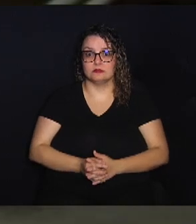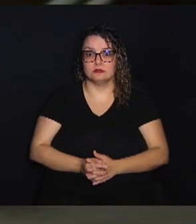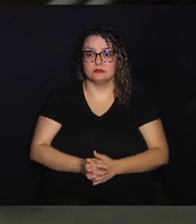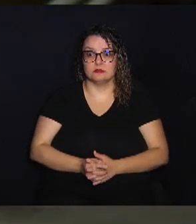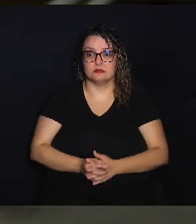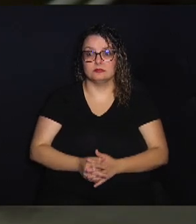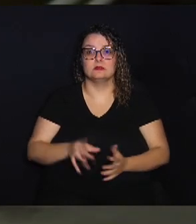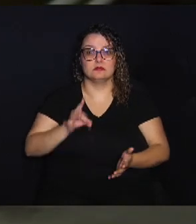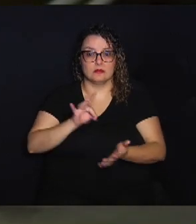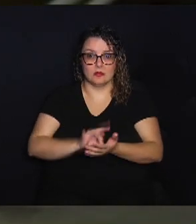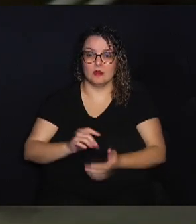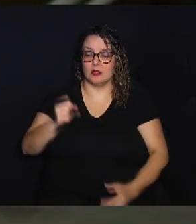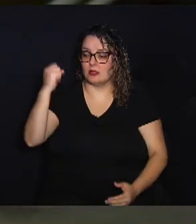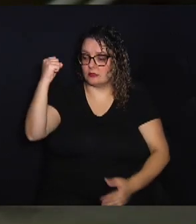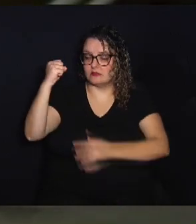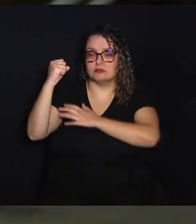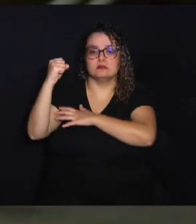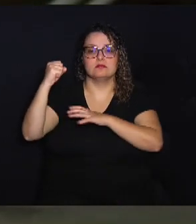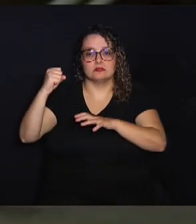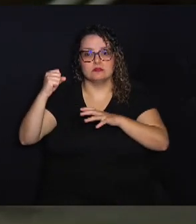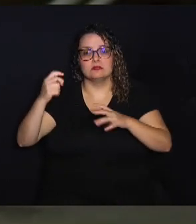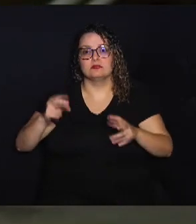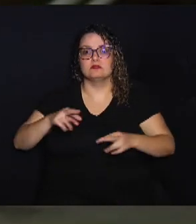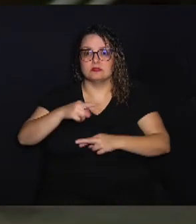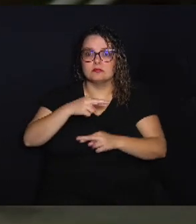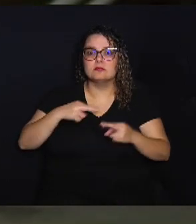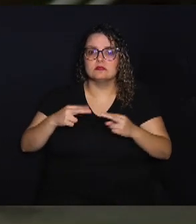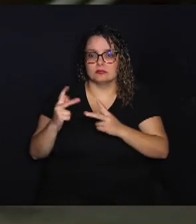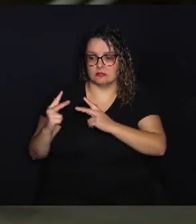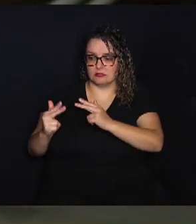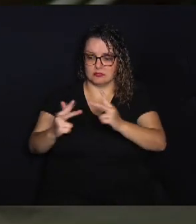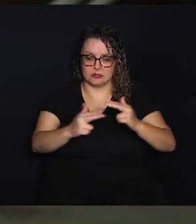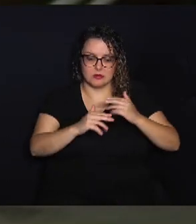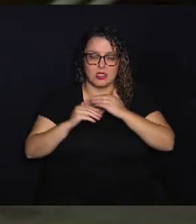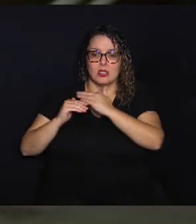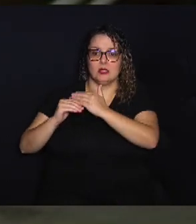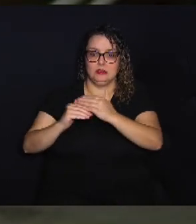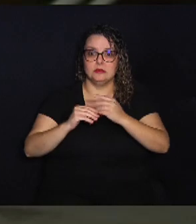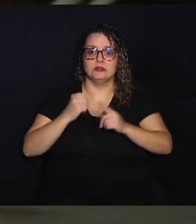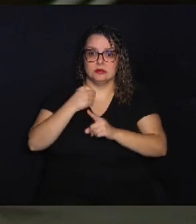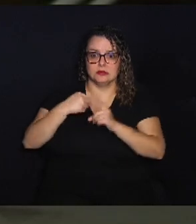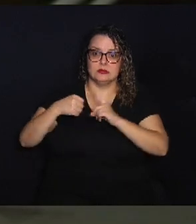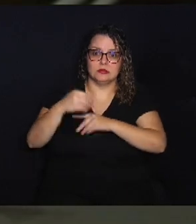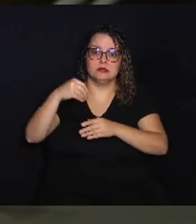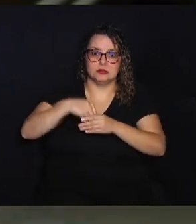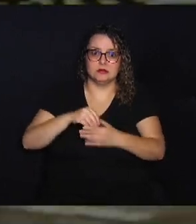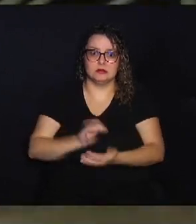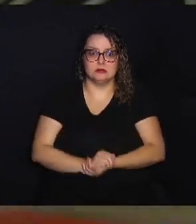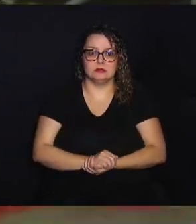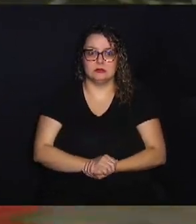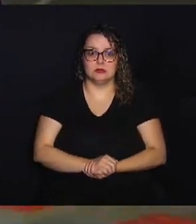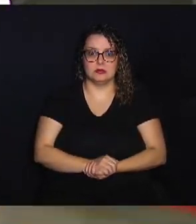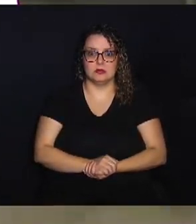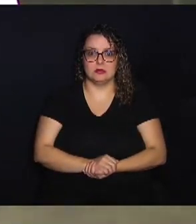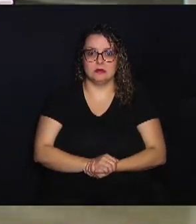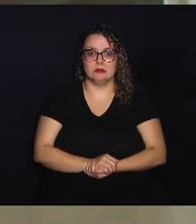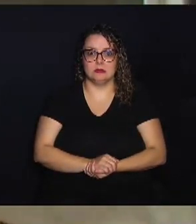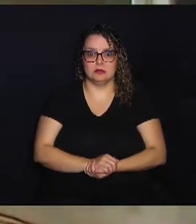realmente empoderando e mostrando essa questão de igualdade mesmo na sociedade, né? Mirna,